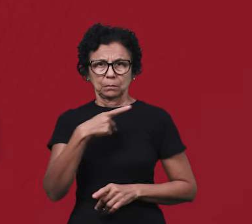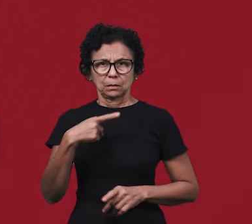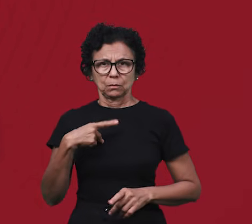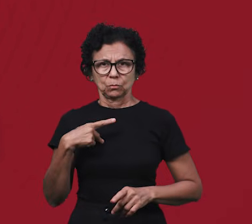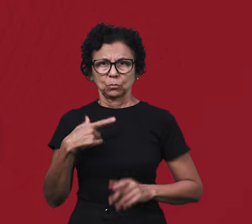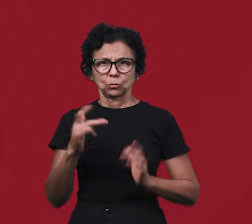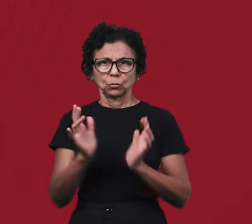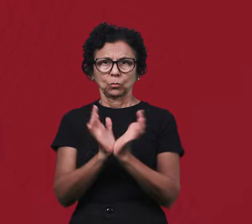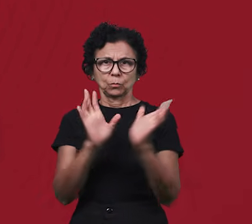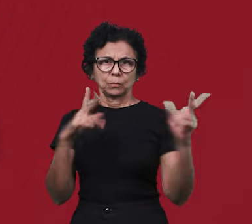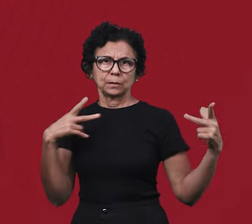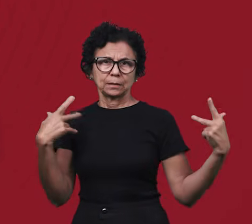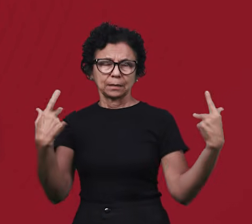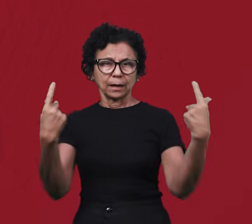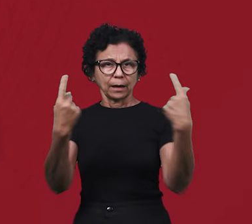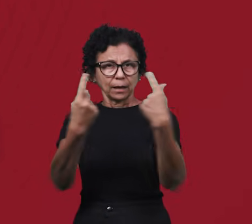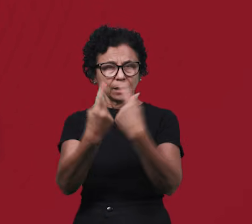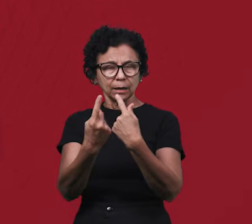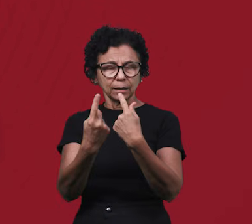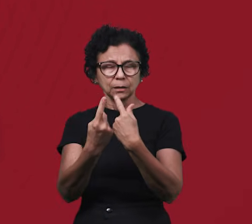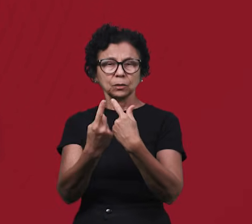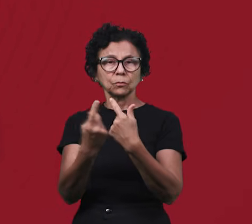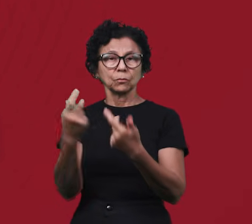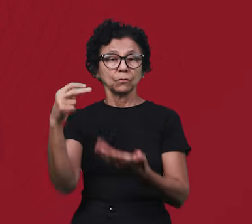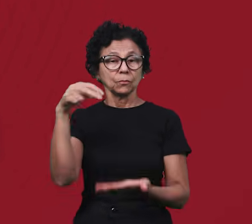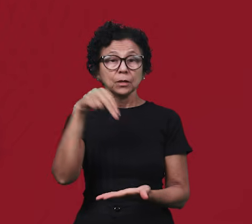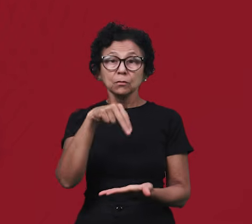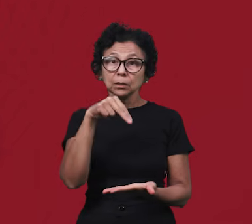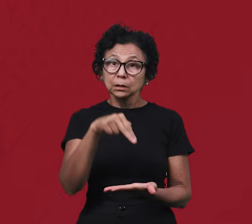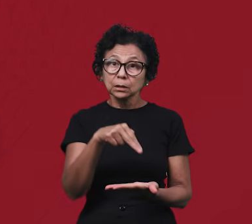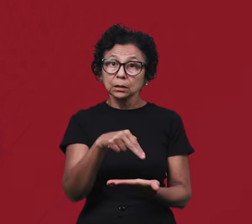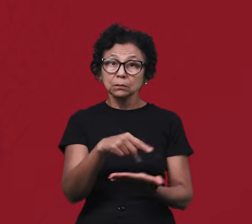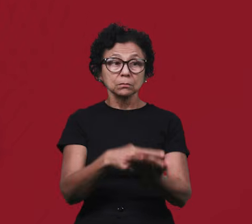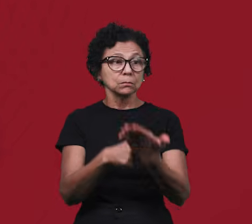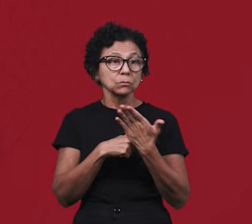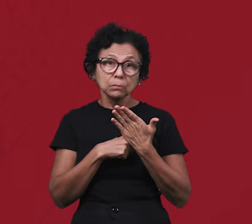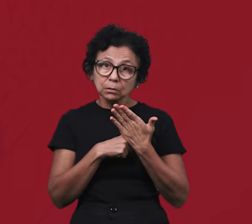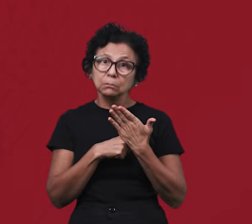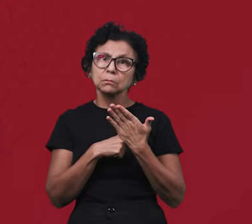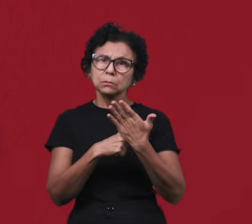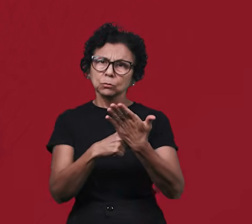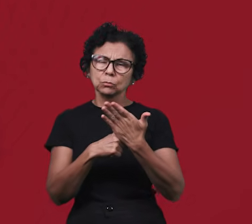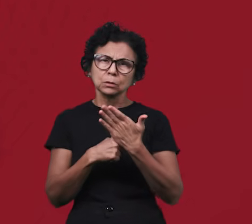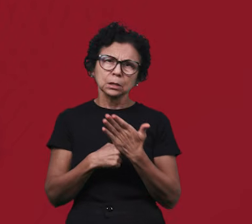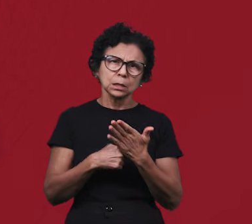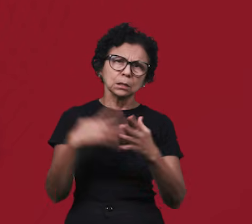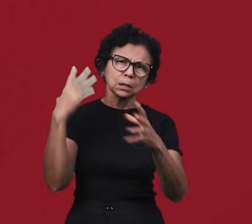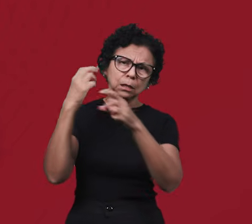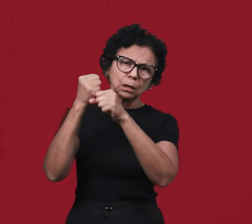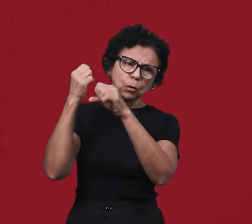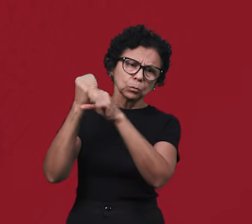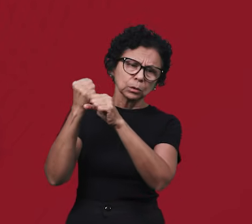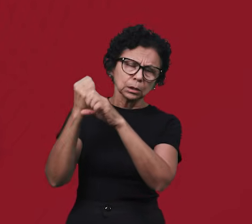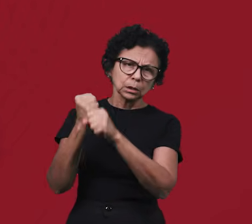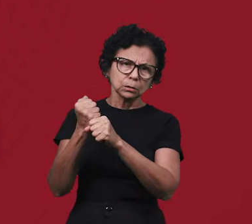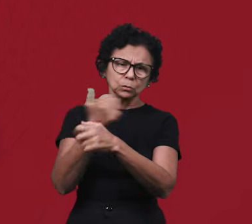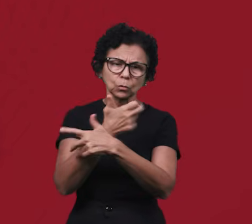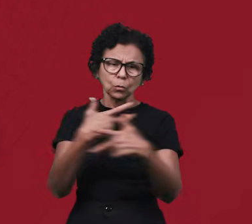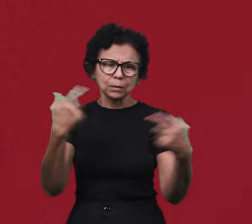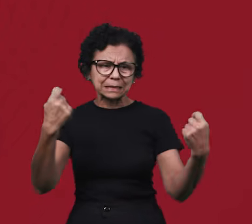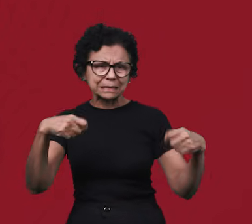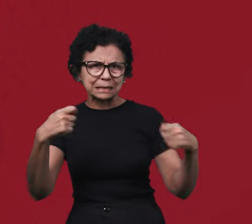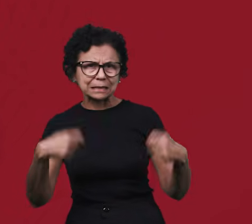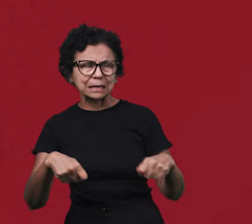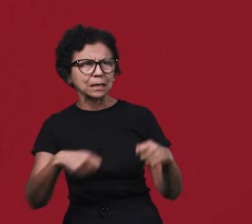o pastor Damiani, ele está nos ajudando e muito, calculando as coisas que precisam,